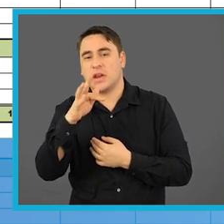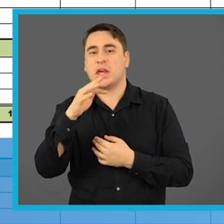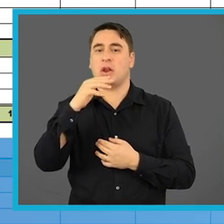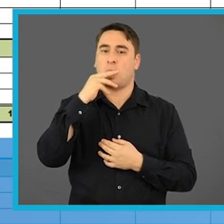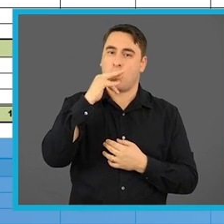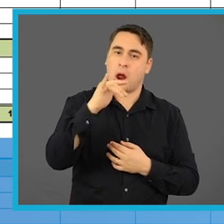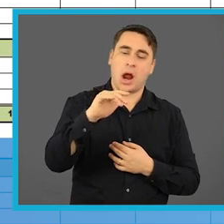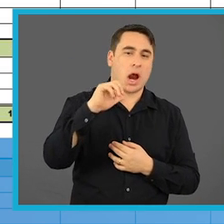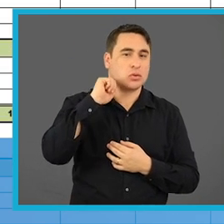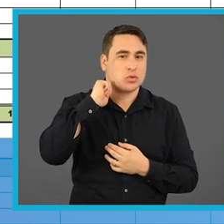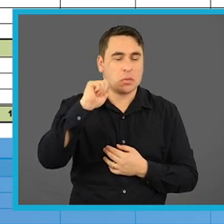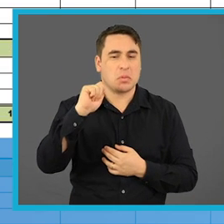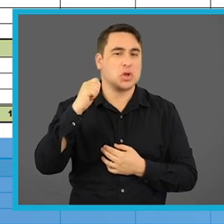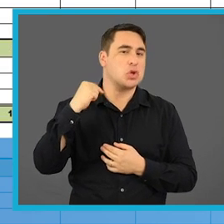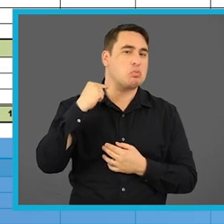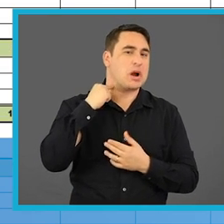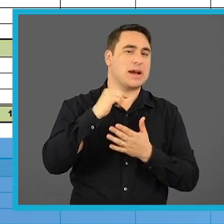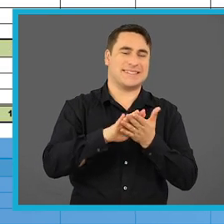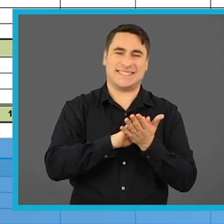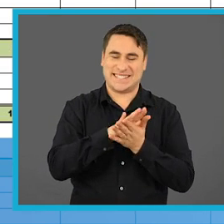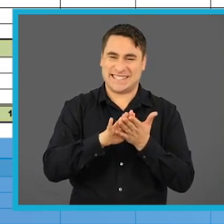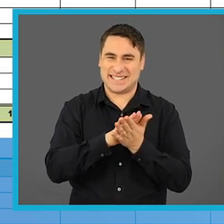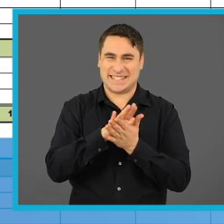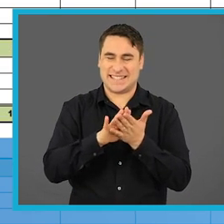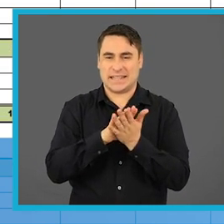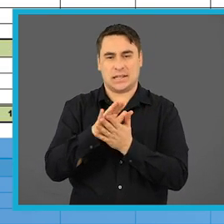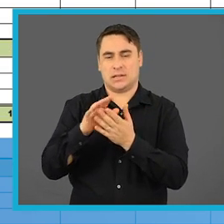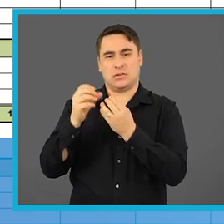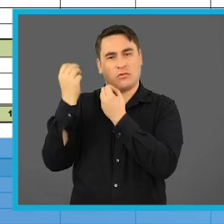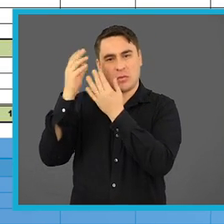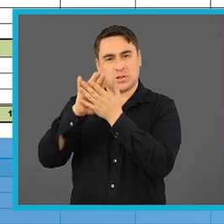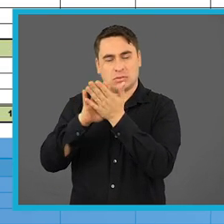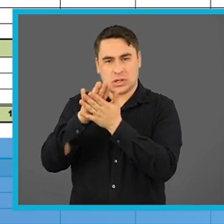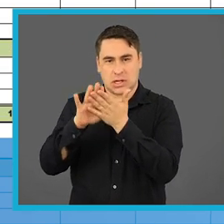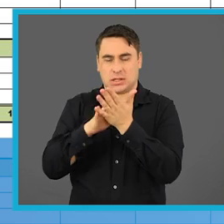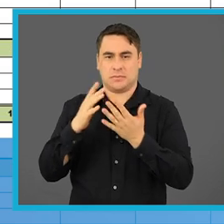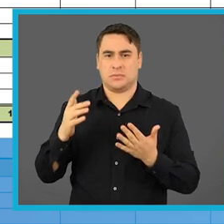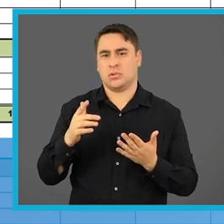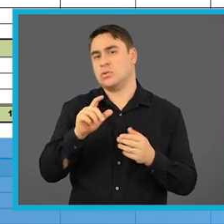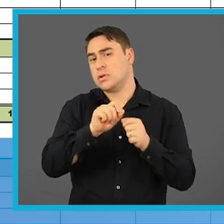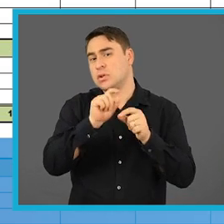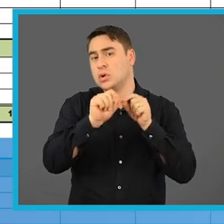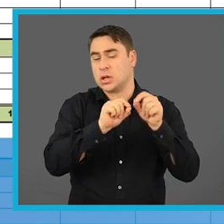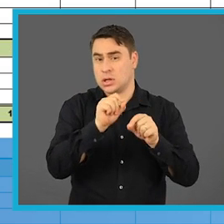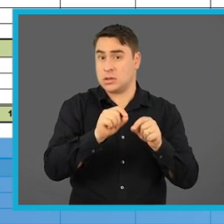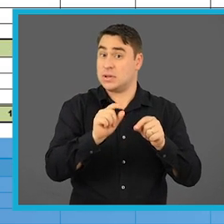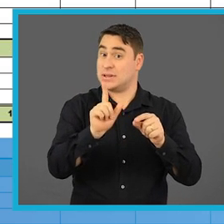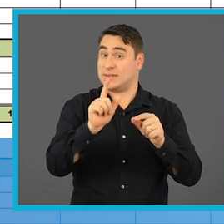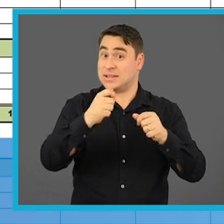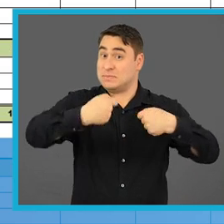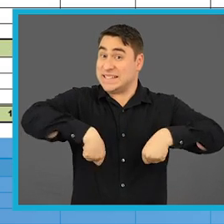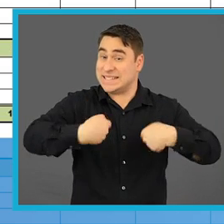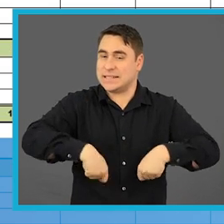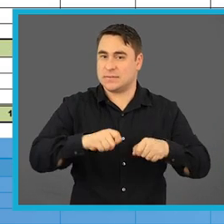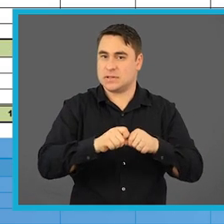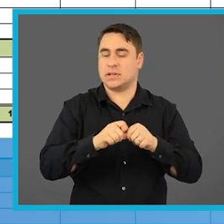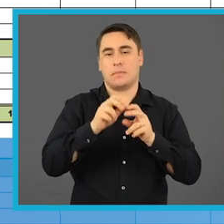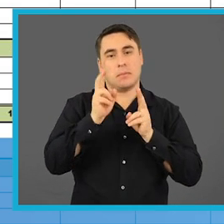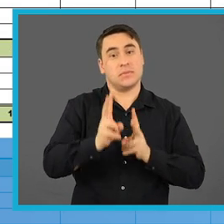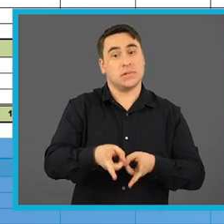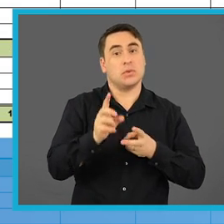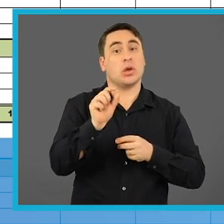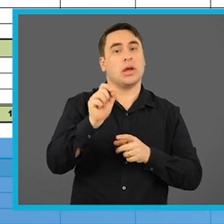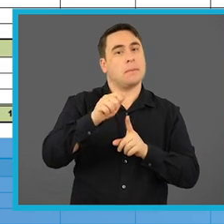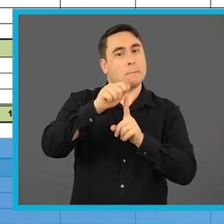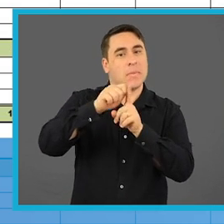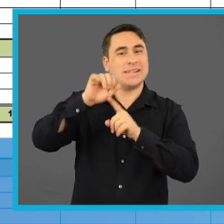fevereiro, março, abril, nenhum gasto ou nenhuma entrada ou nenhuma saída. O que você pode fazer? O que você deve fazer? Sempre